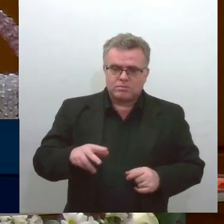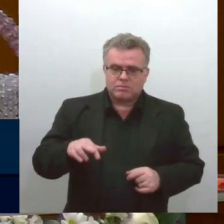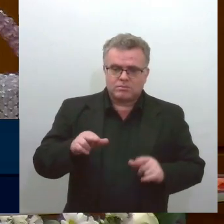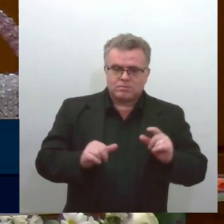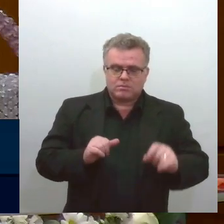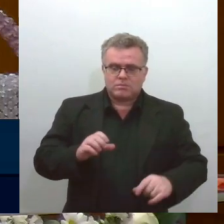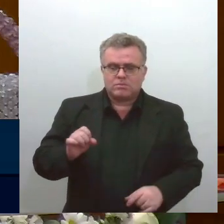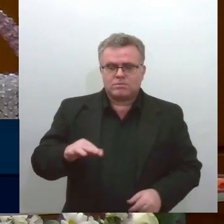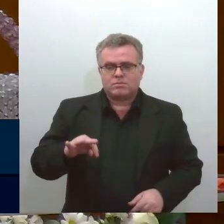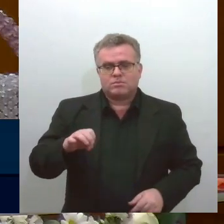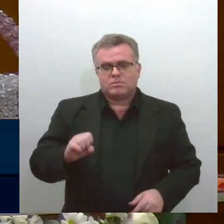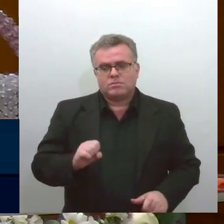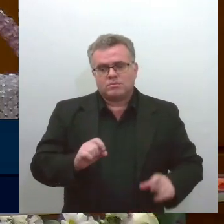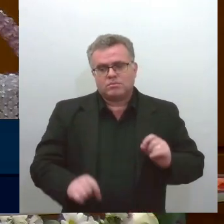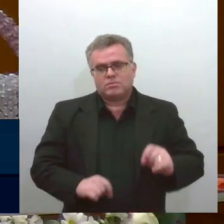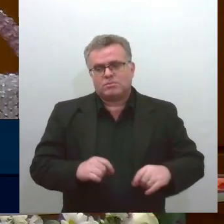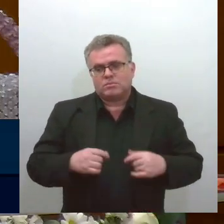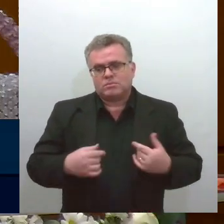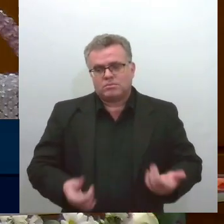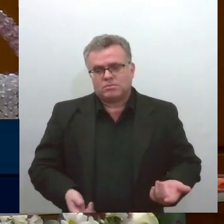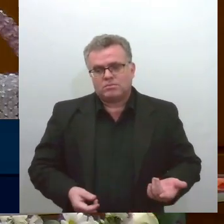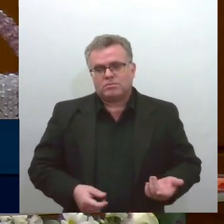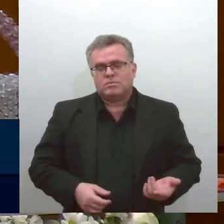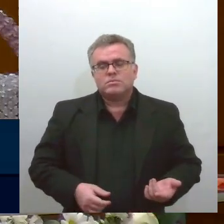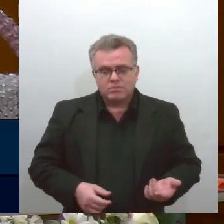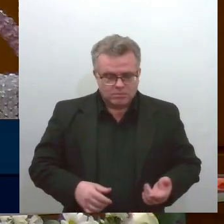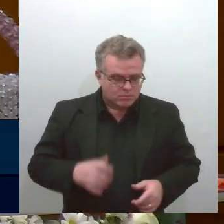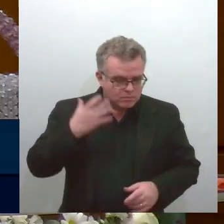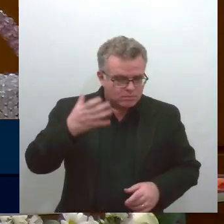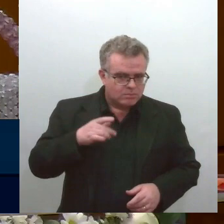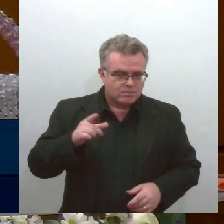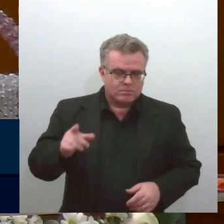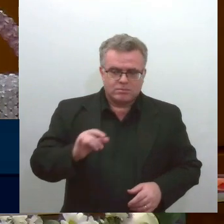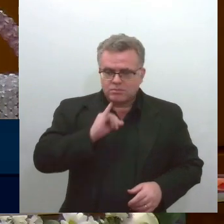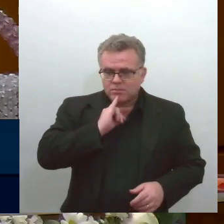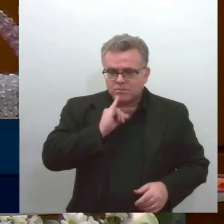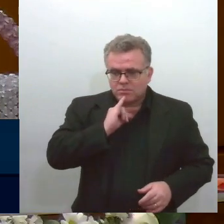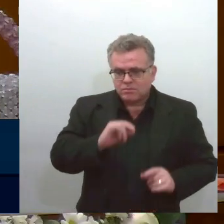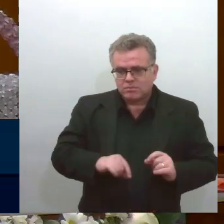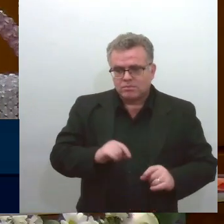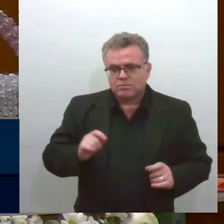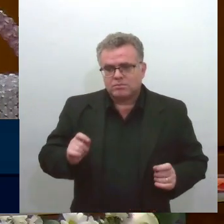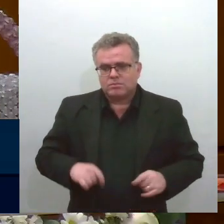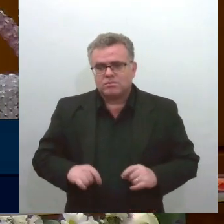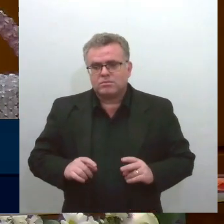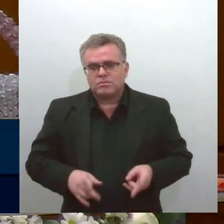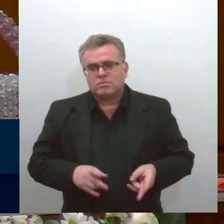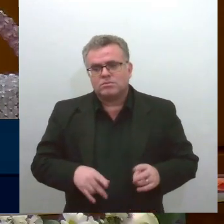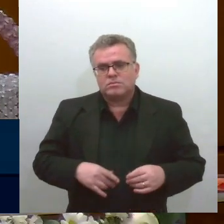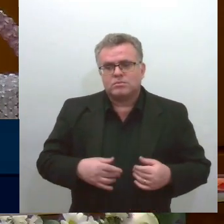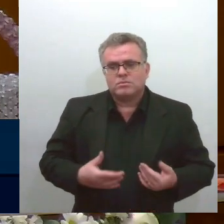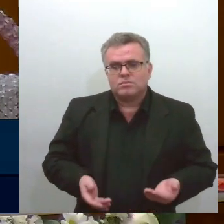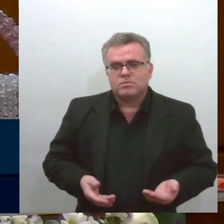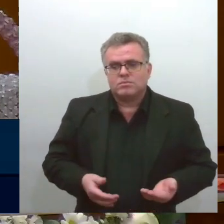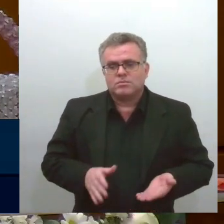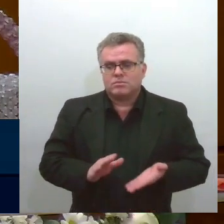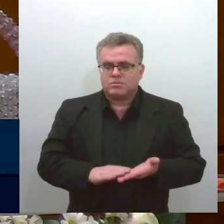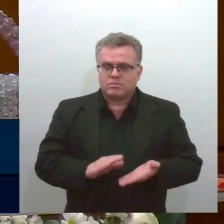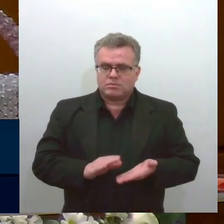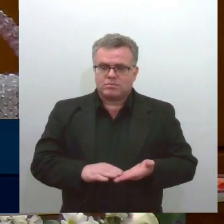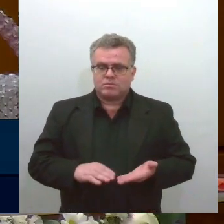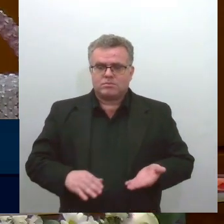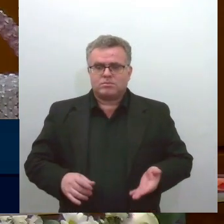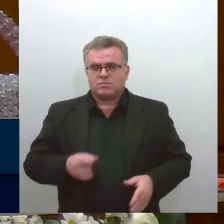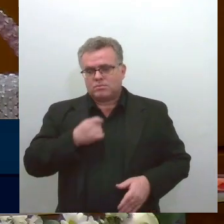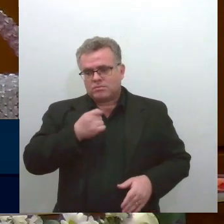FM de Itabaiana. Cadê? Está ali. Parabéns. O jornalista e radialista Lucas